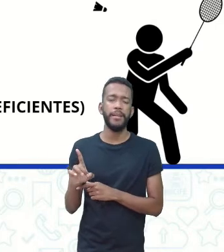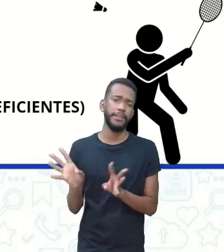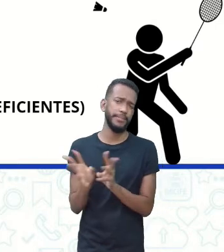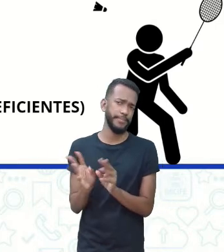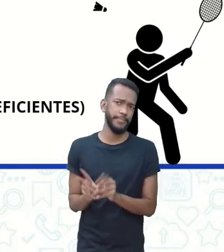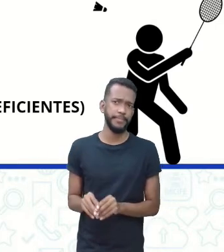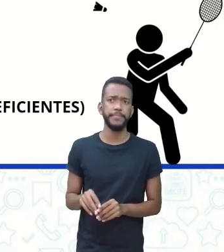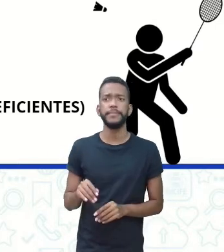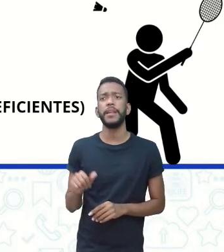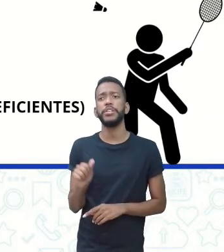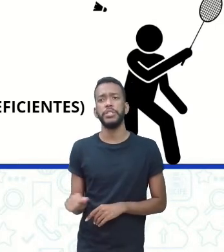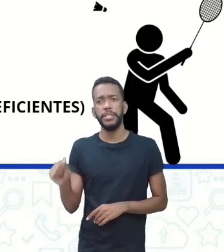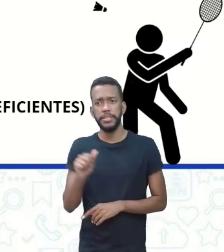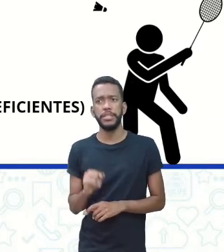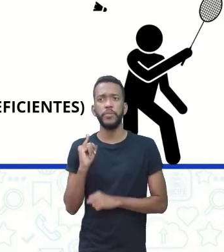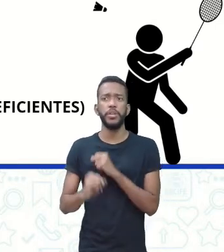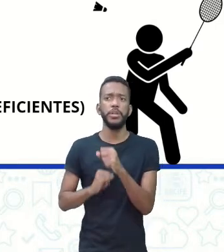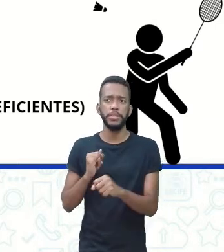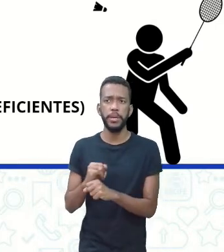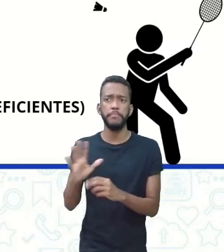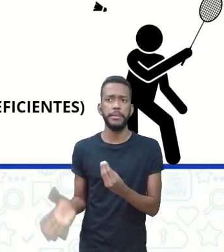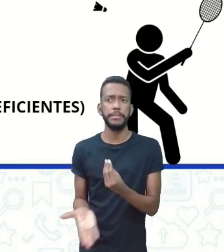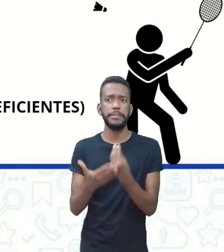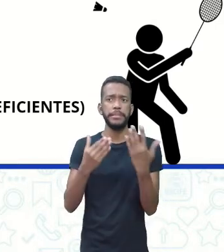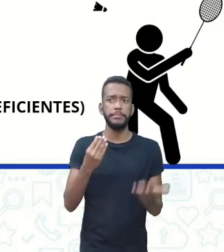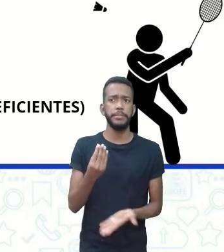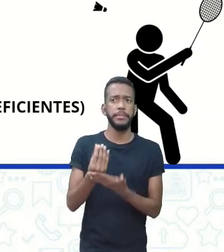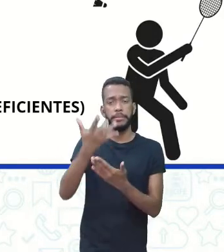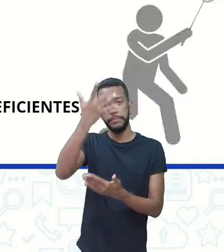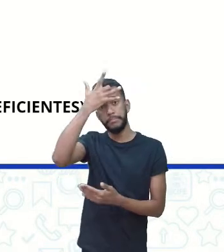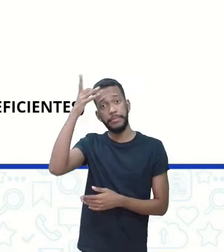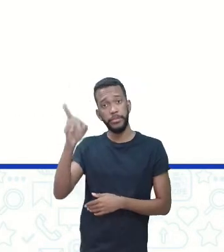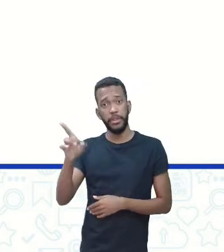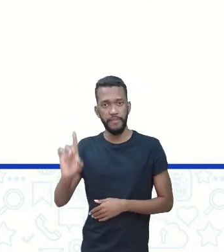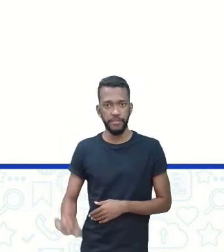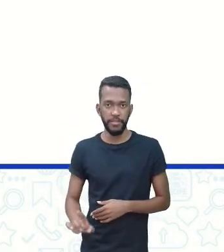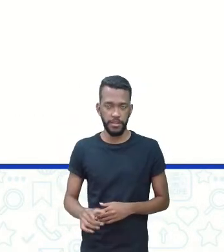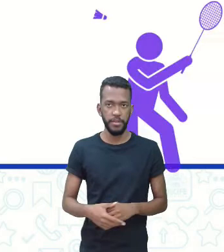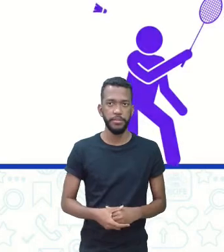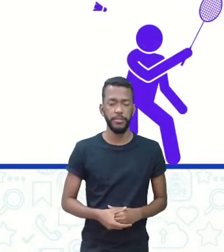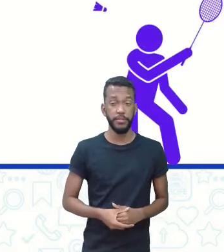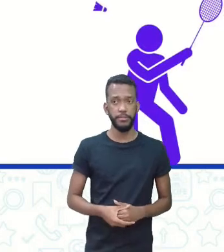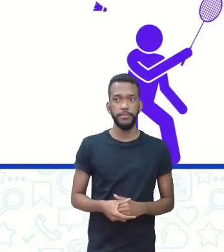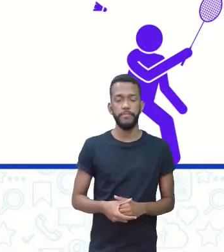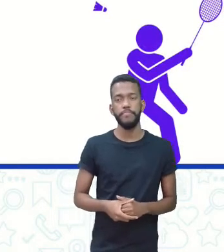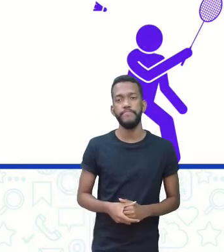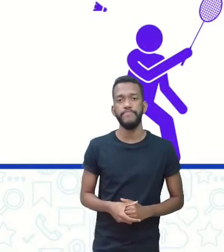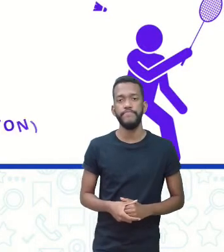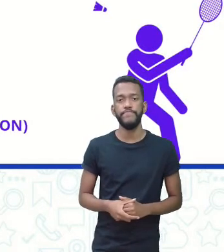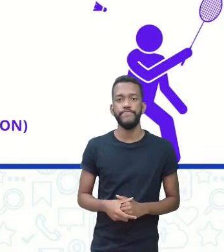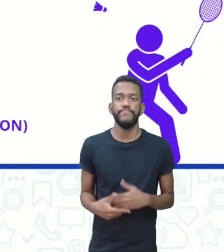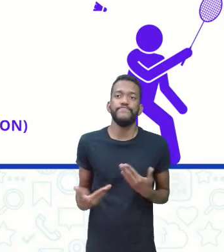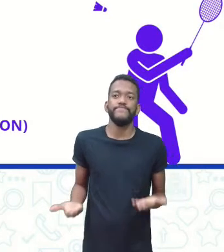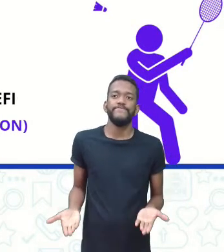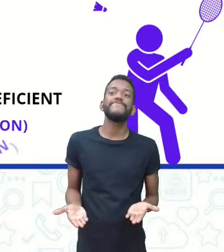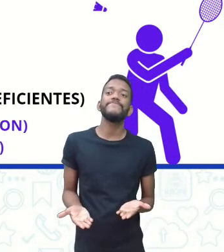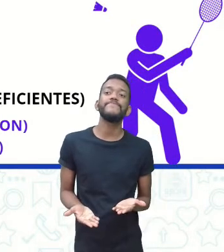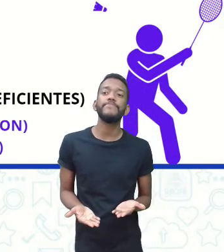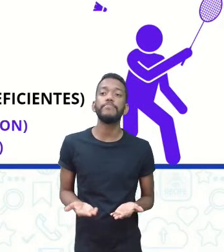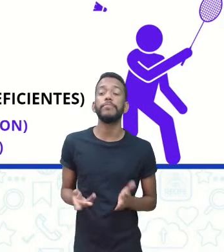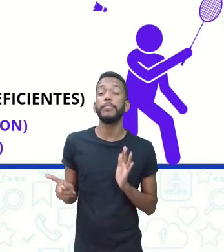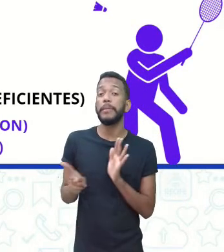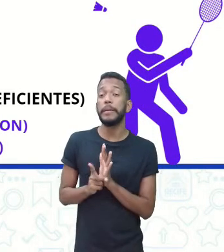né? Associação Internacional de Badminton para Deficientes. Então aí já começou a surgir